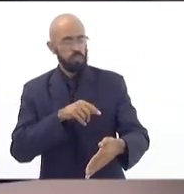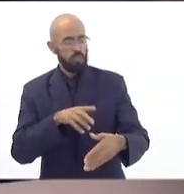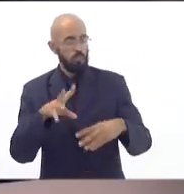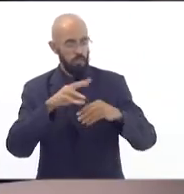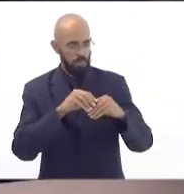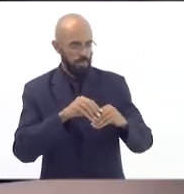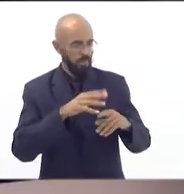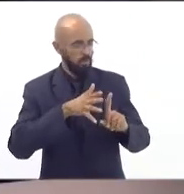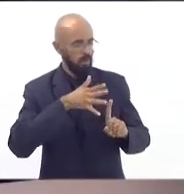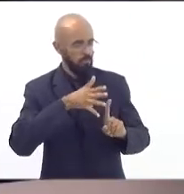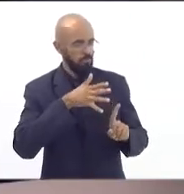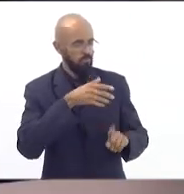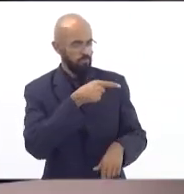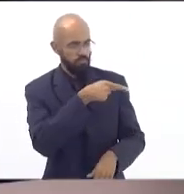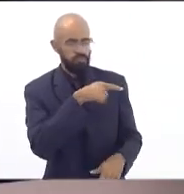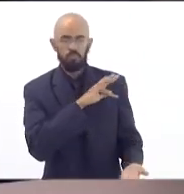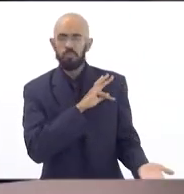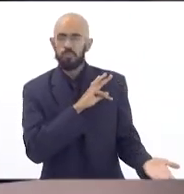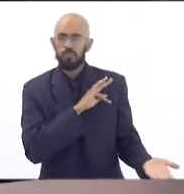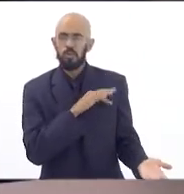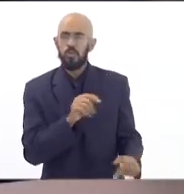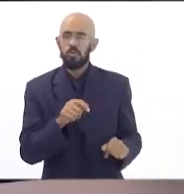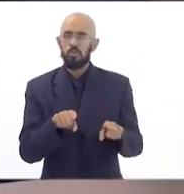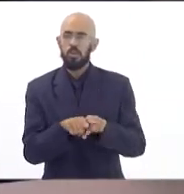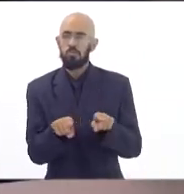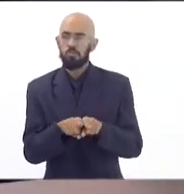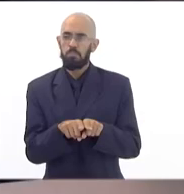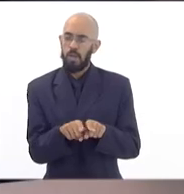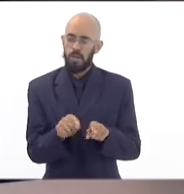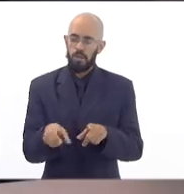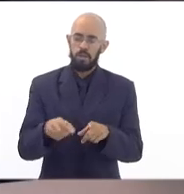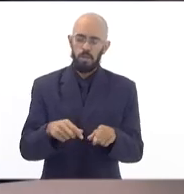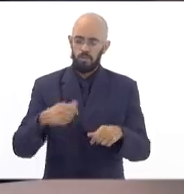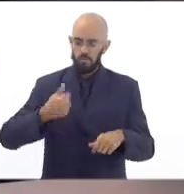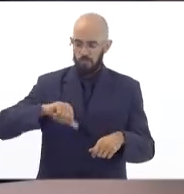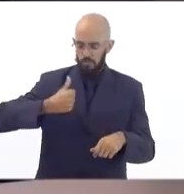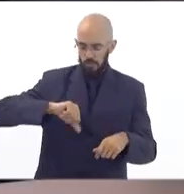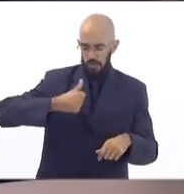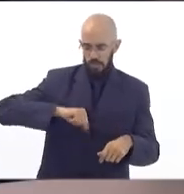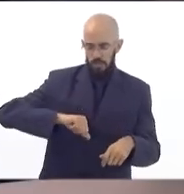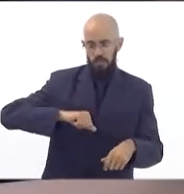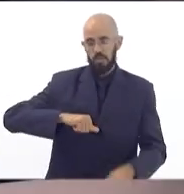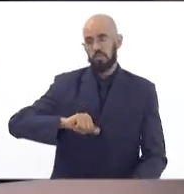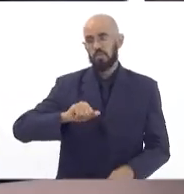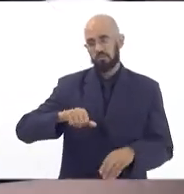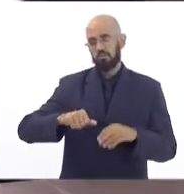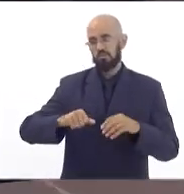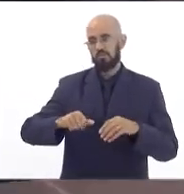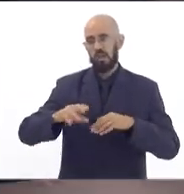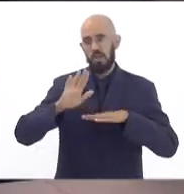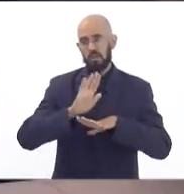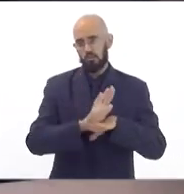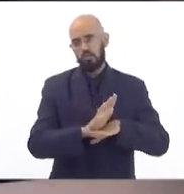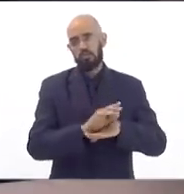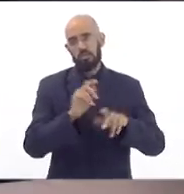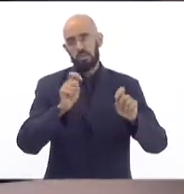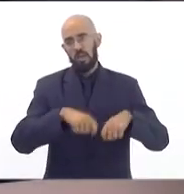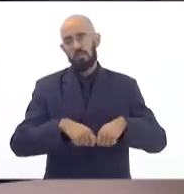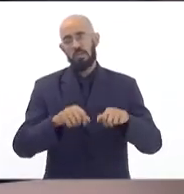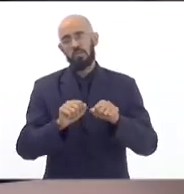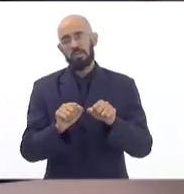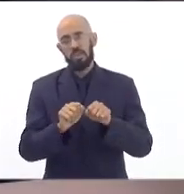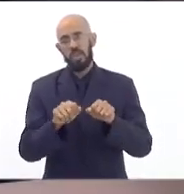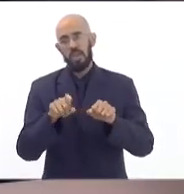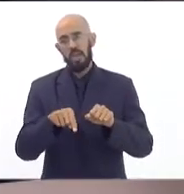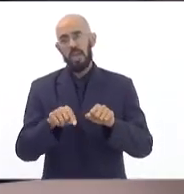foi apresentado aqui e do ponto de vista analítico né como é o que a contribuição que o que poderia fazer seja muito hoje